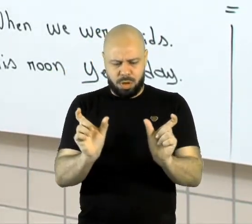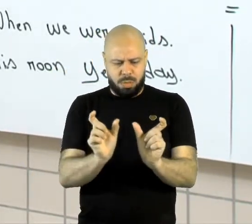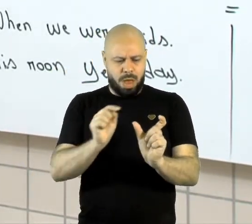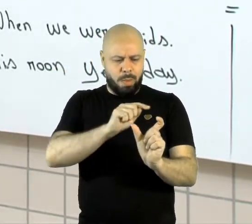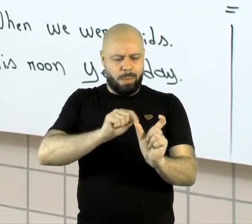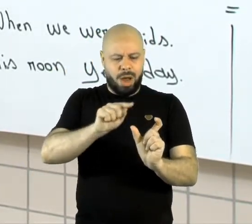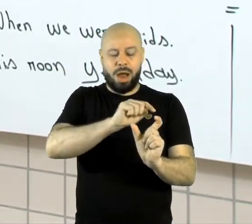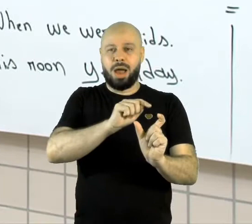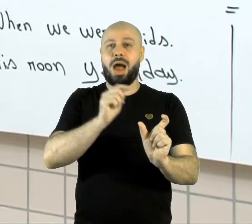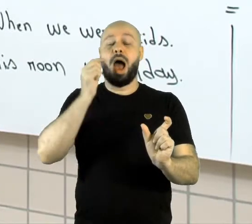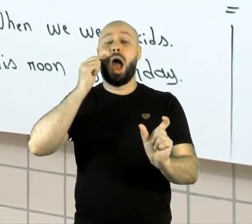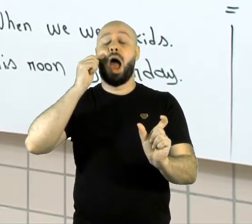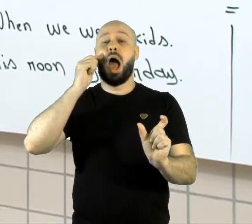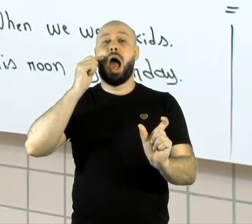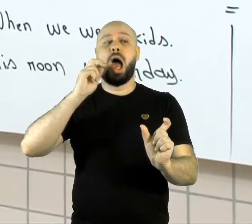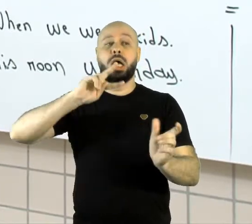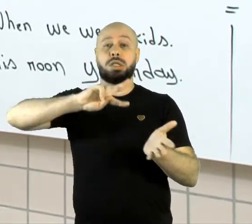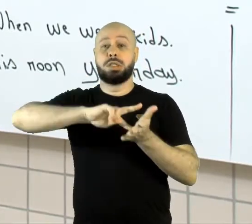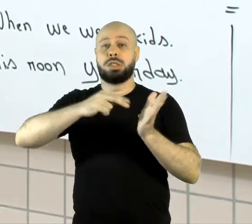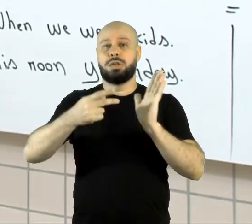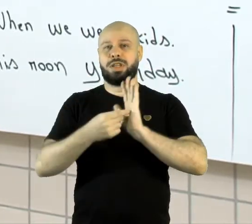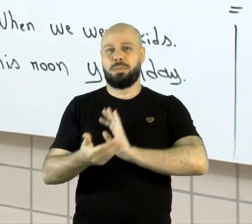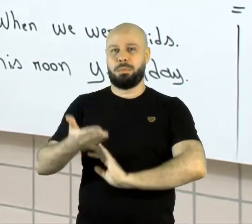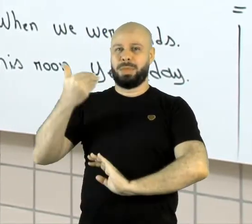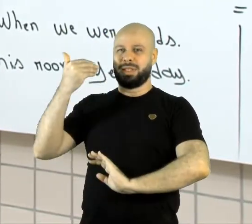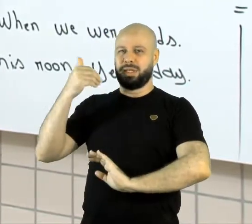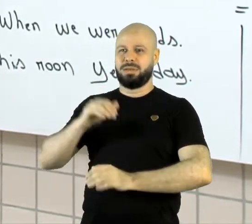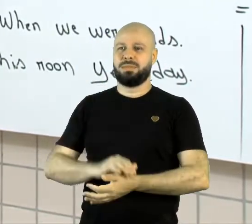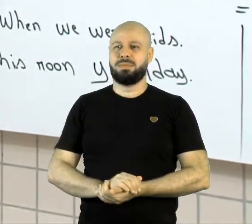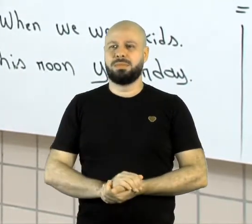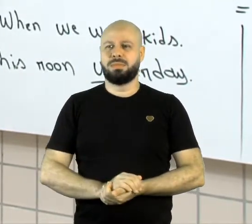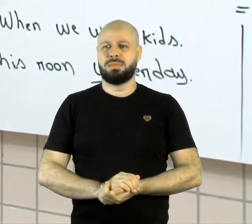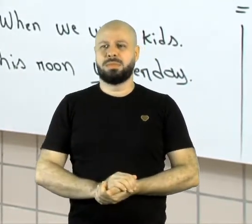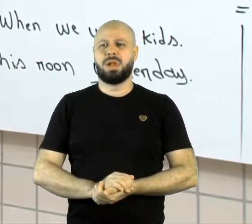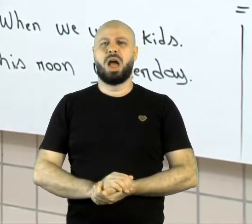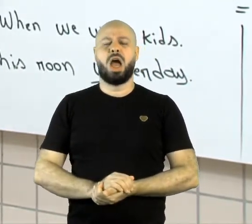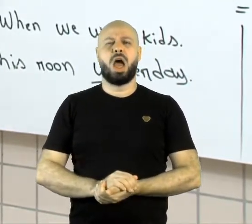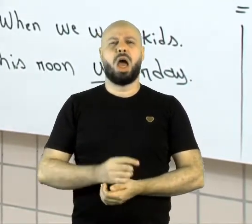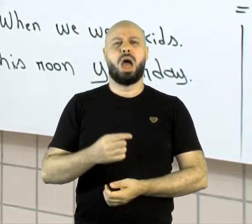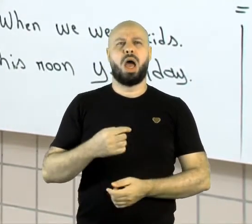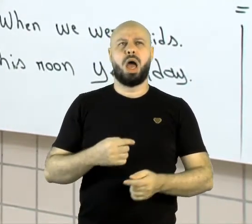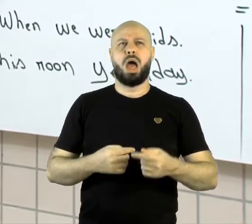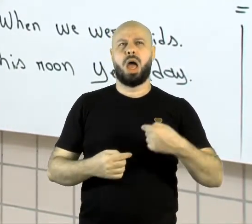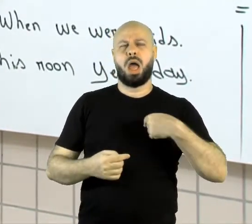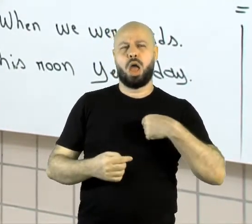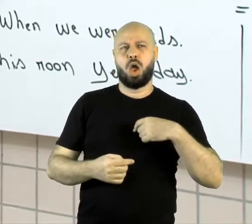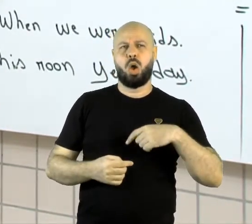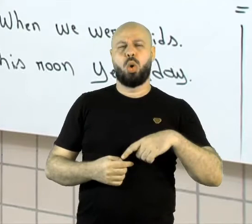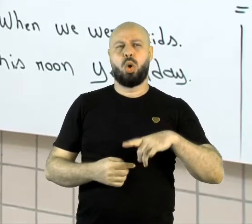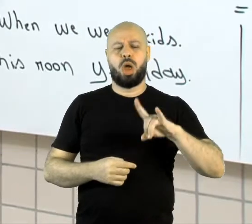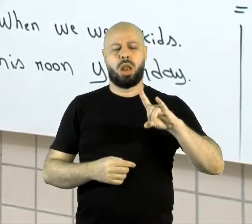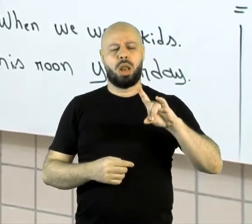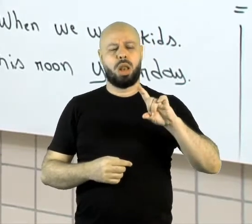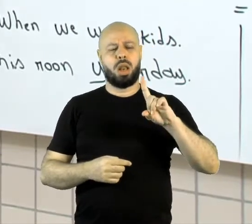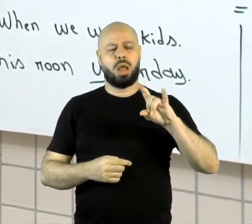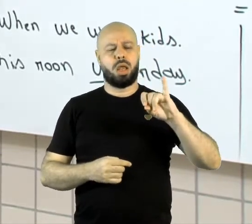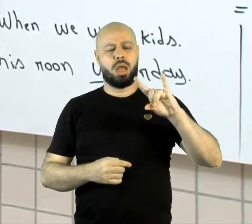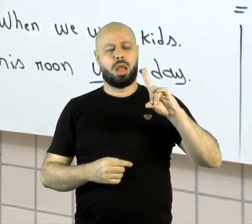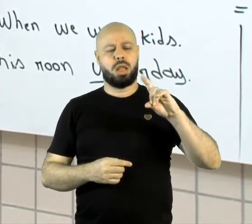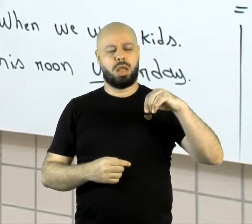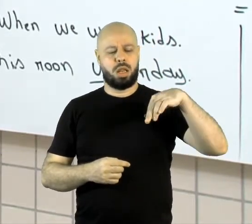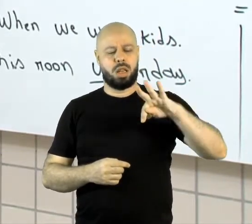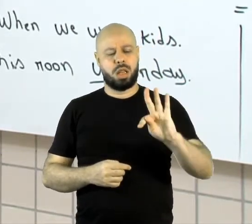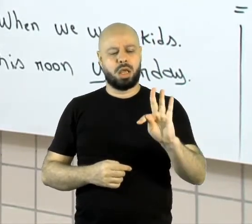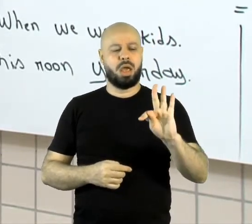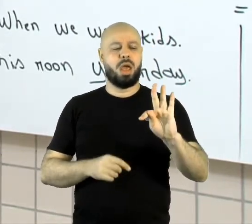essa frase, então ela está no passado. Então eu tenho I didn't study Spanish last